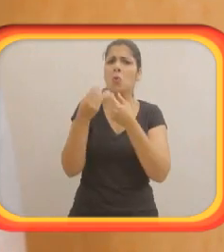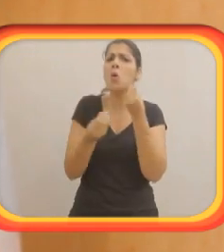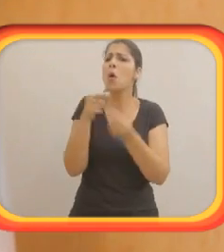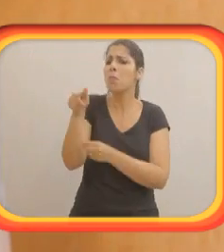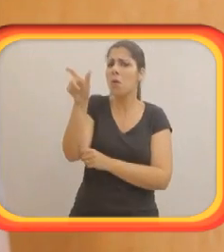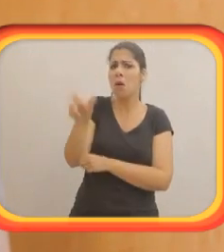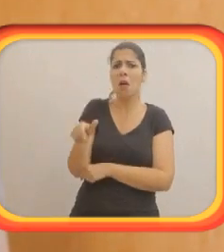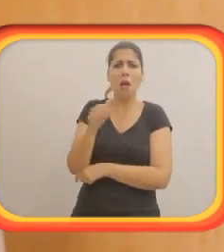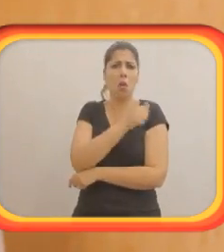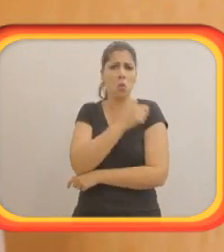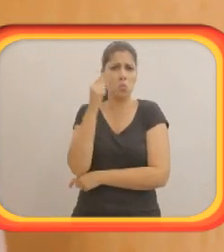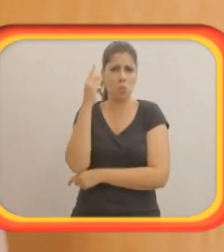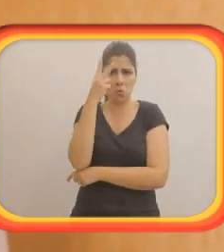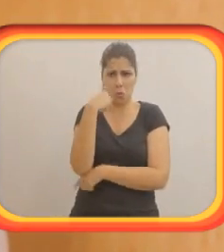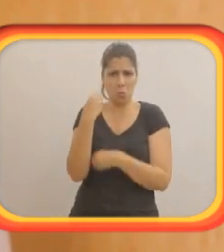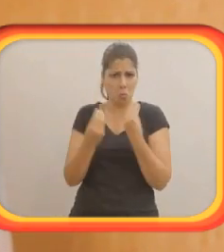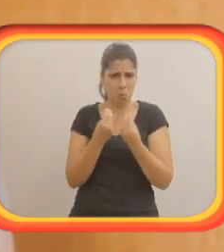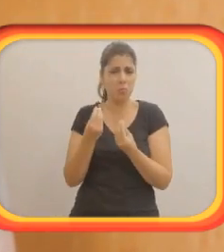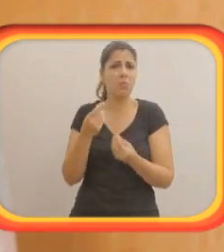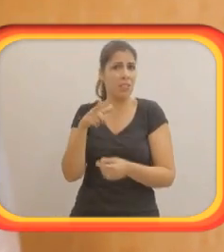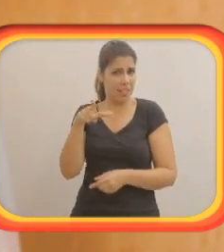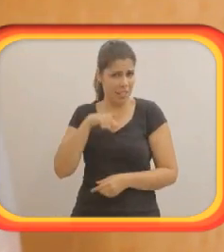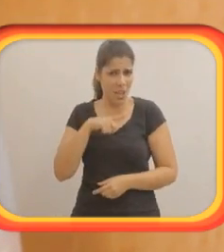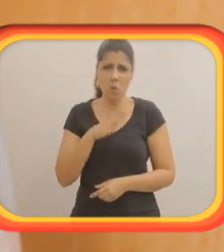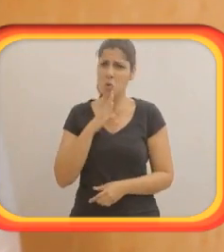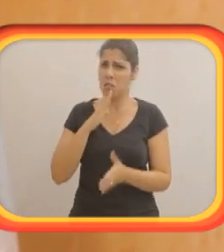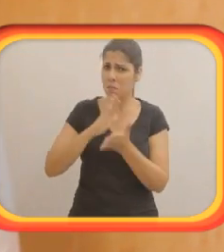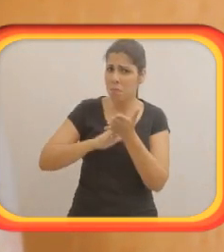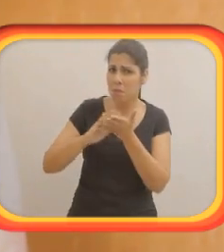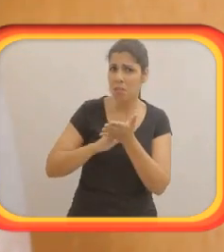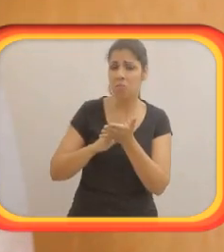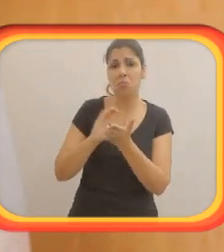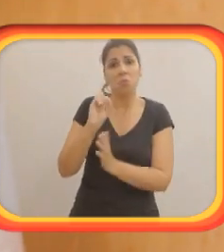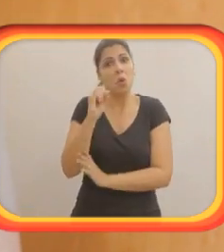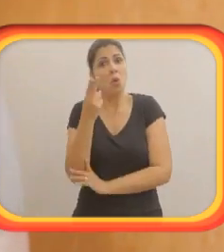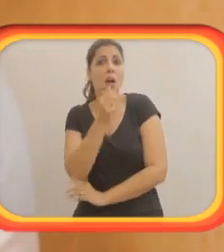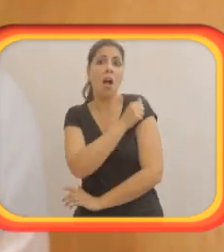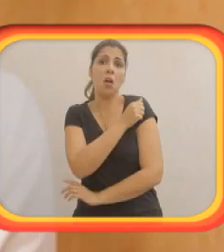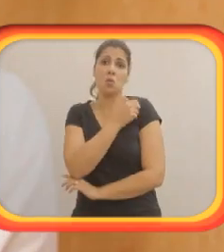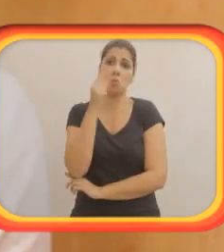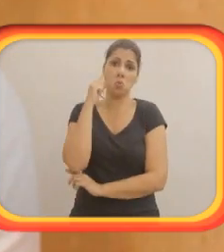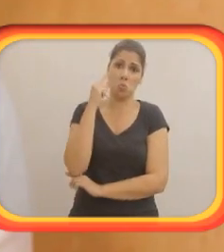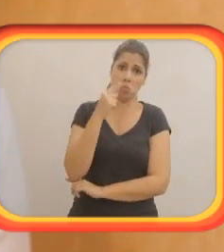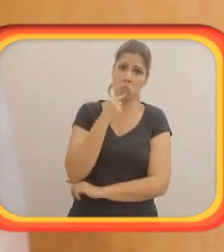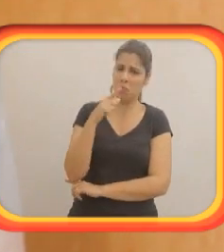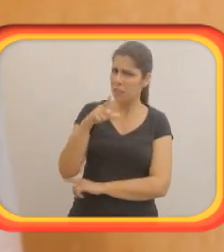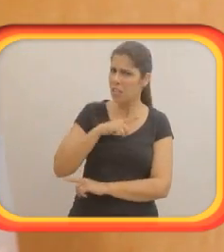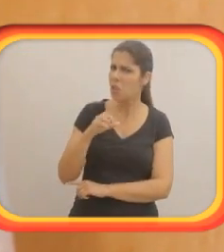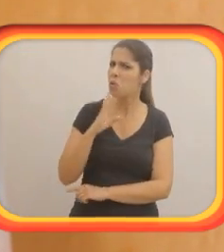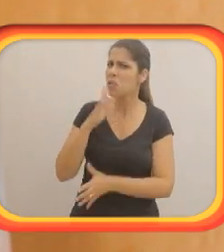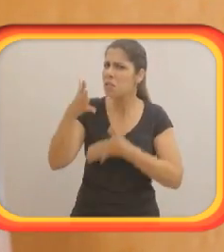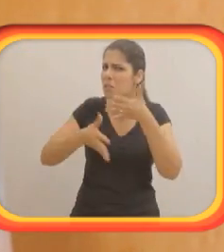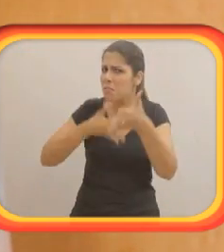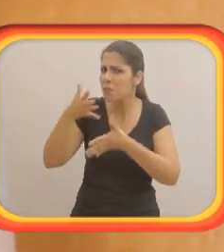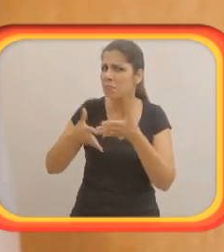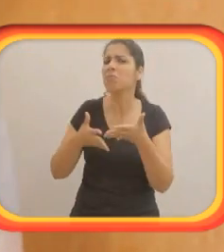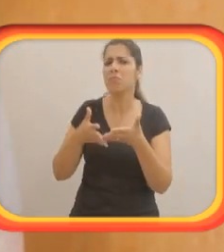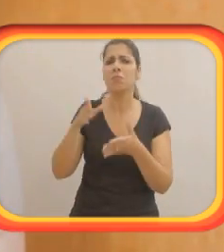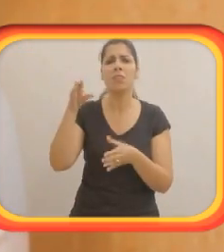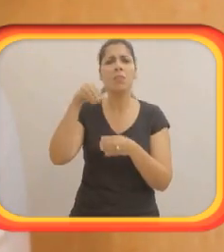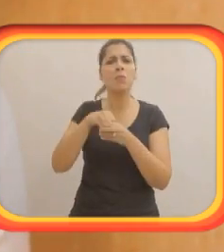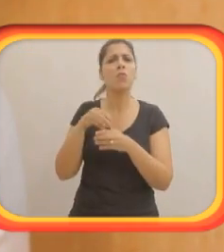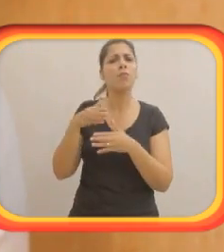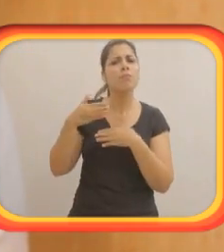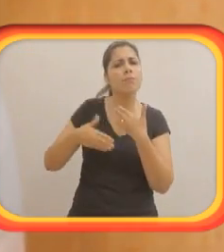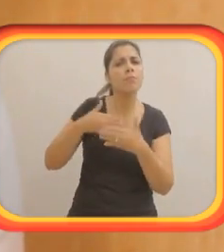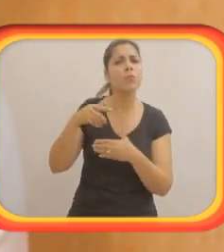os conteúdos. O que é inclusão? O que eu tenho que fazer com um aluno cego, ter conhecimento de braille, ou